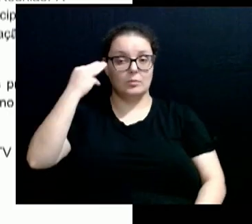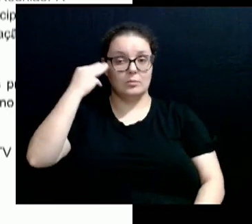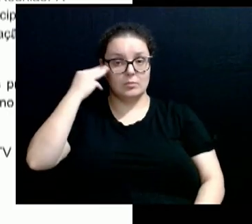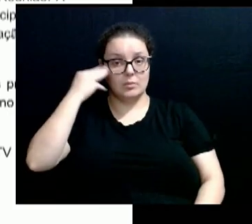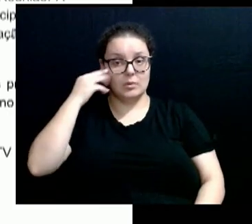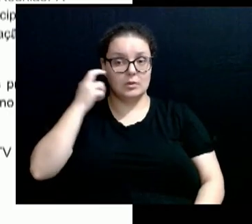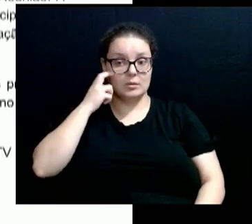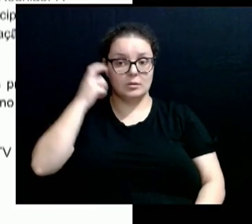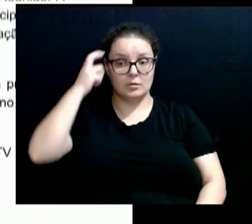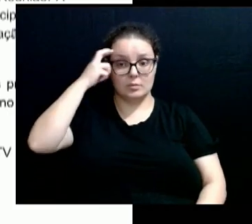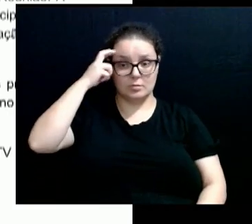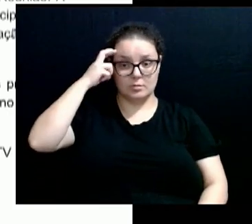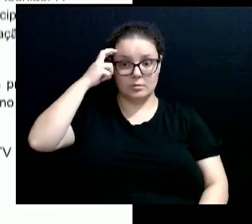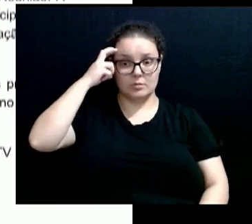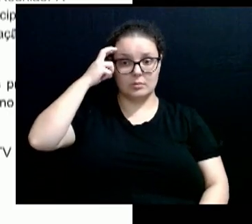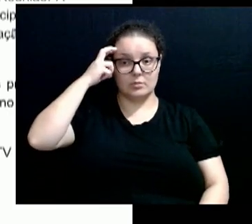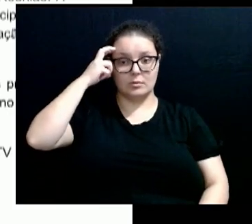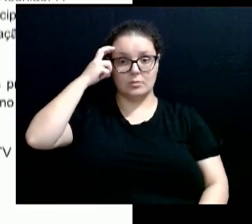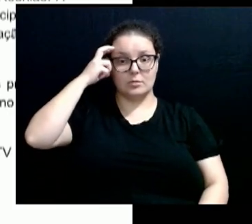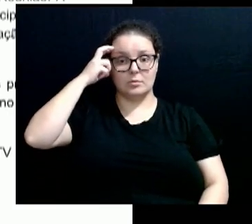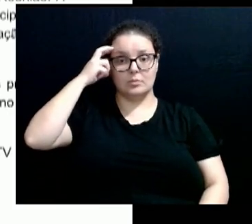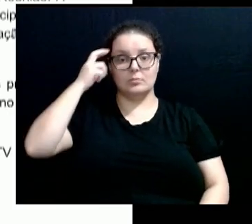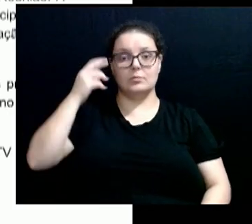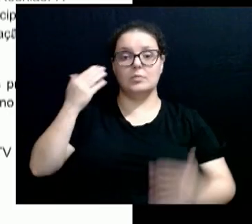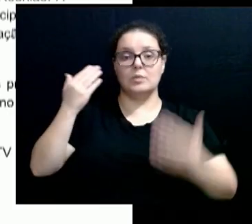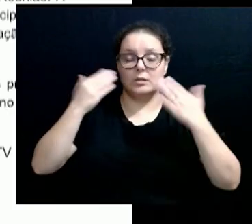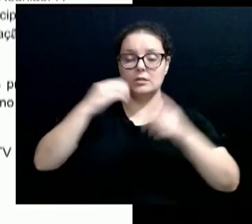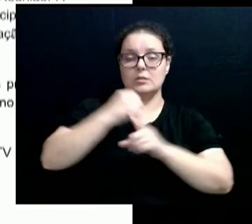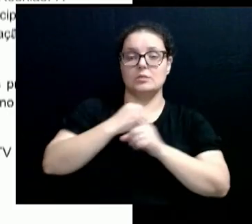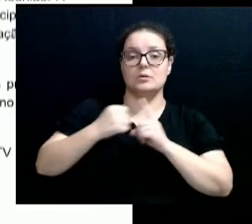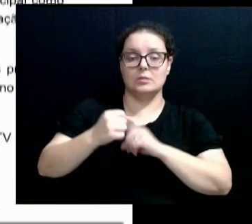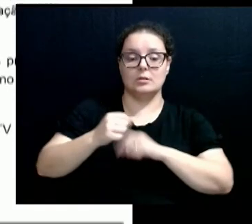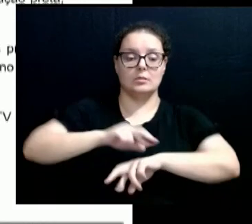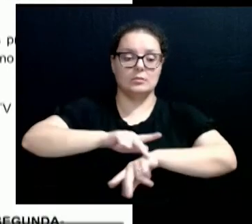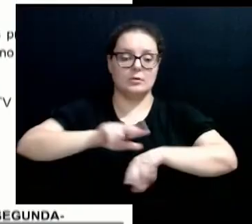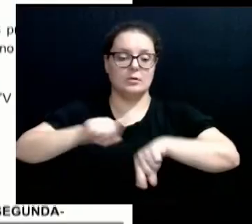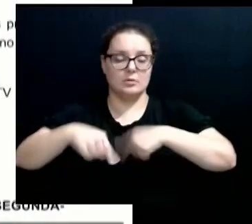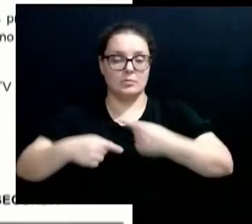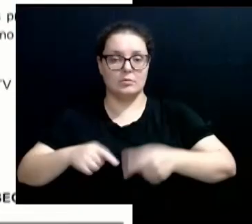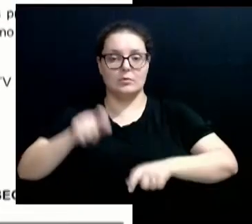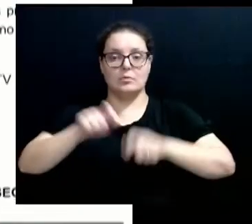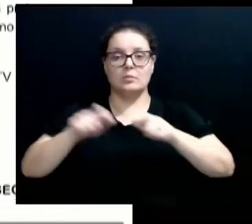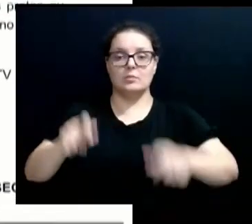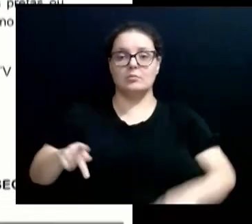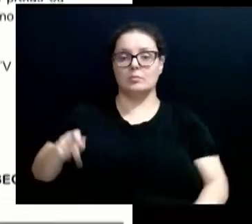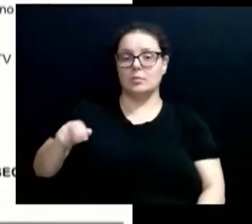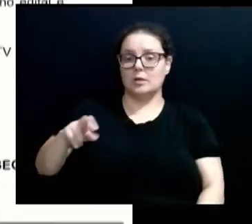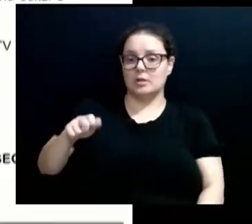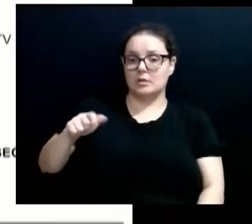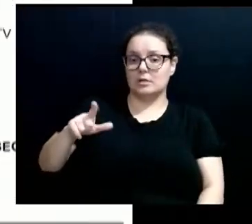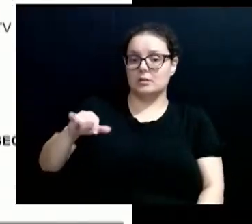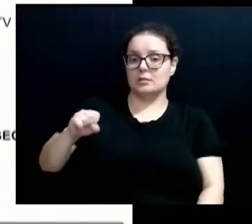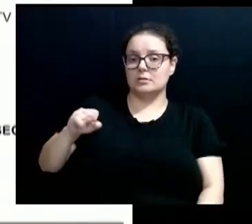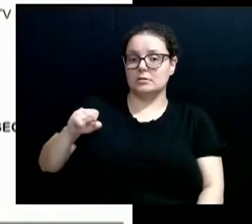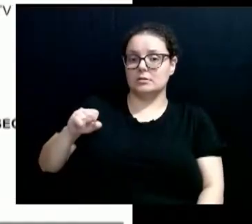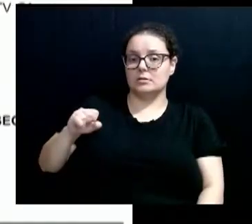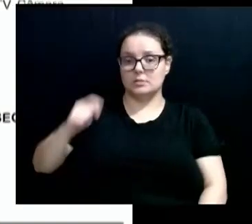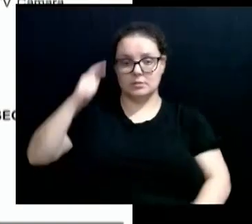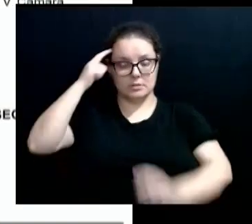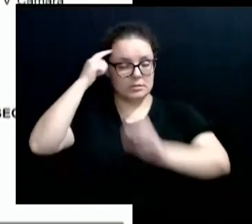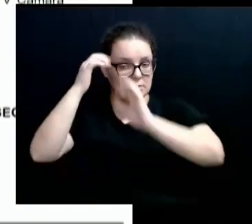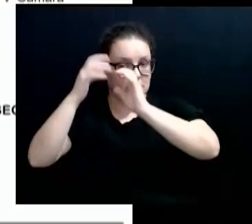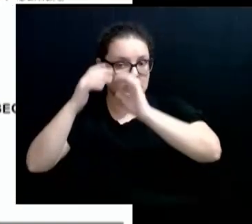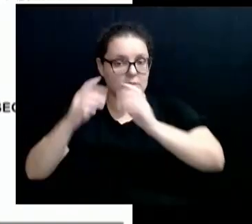intelectual, psicossocial ou múltipla, bem como pessoas com paralisia cerebral. Estão contemplados,